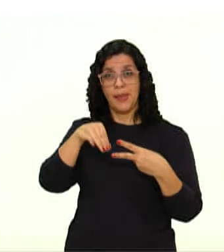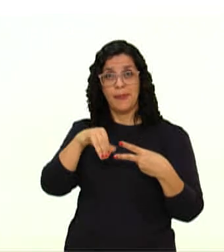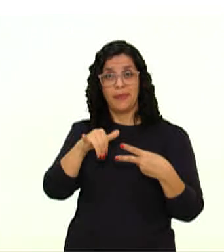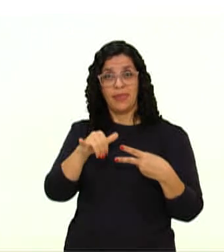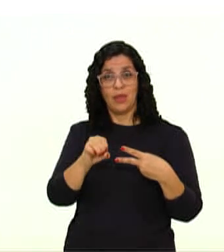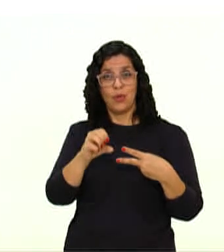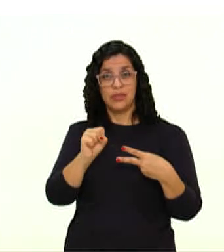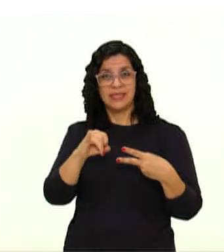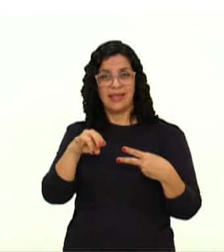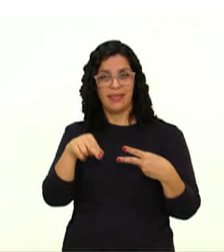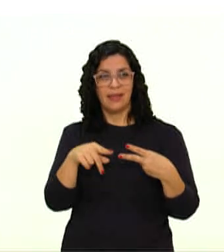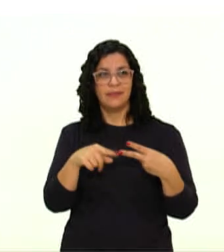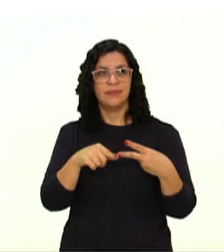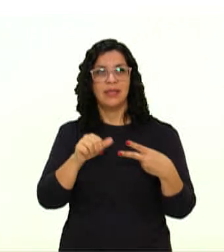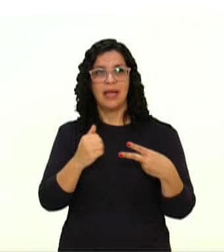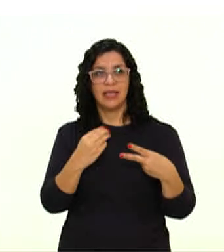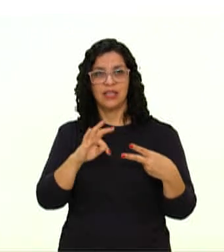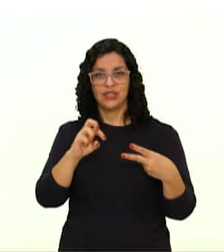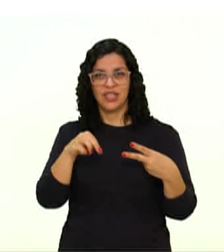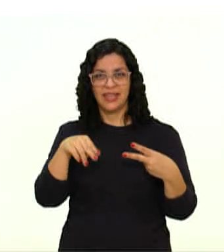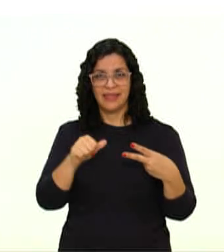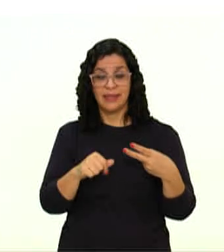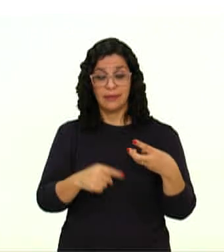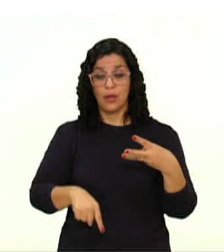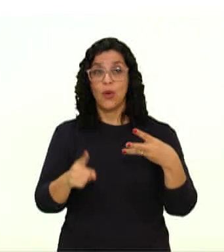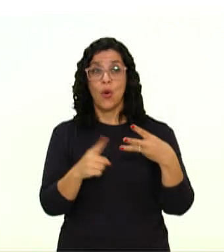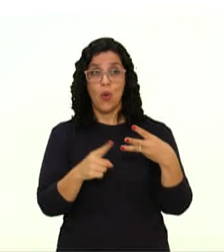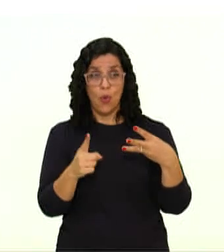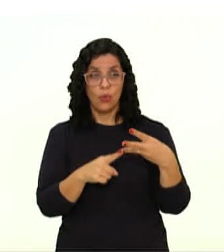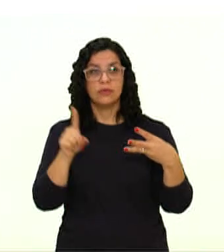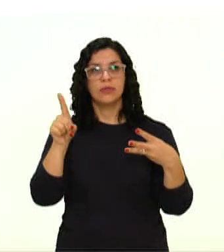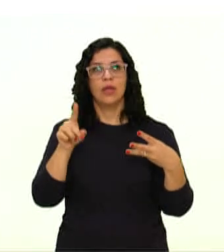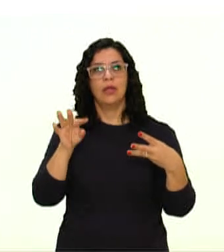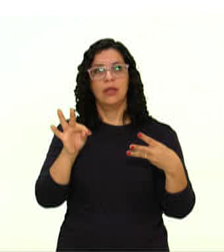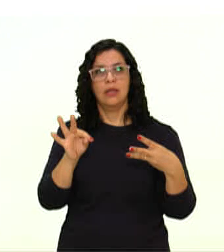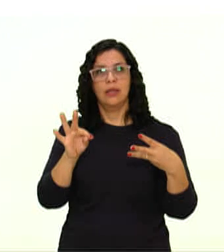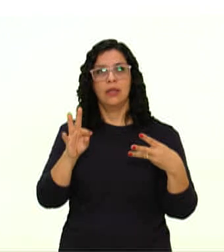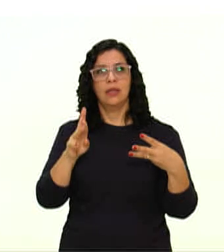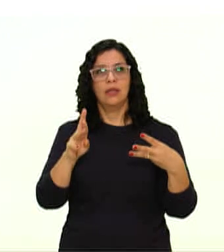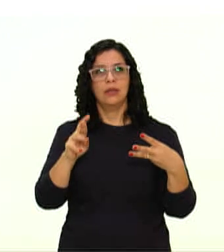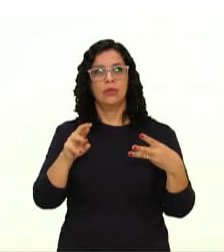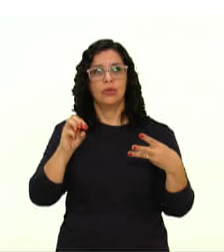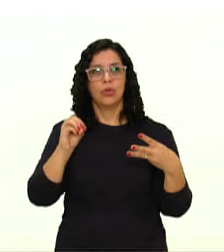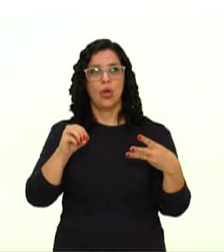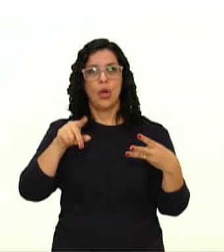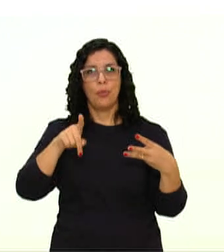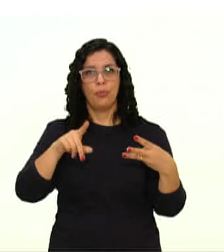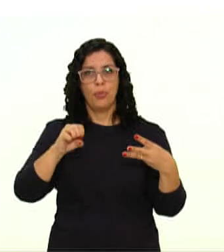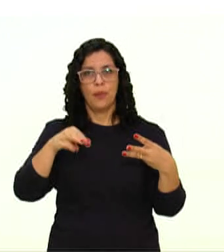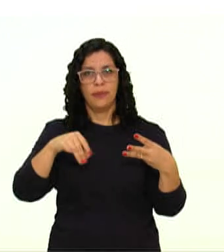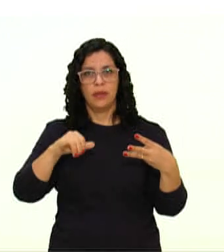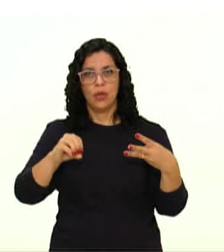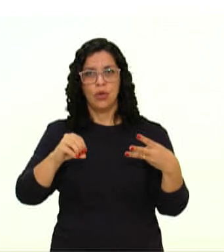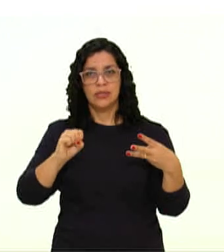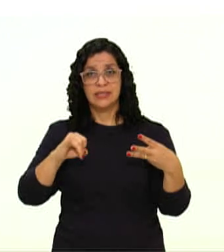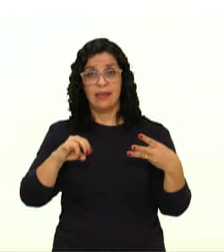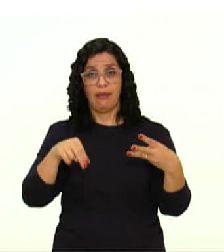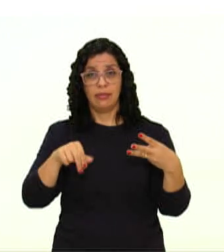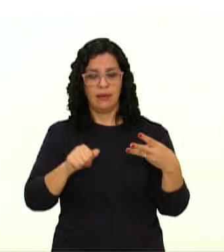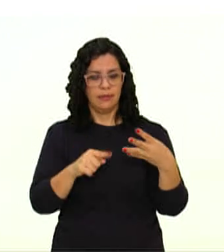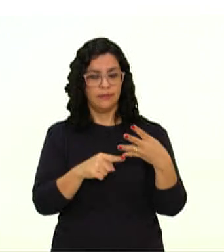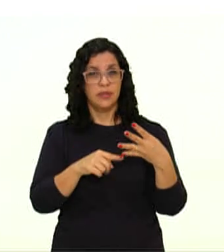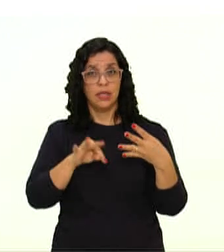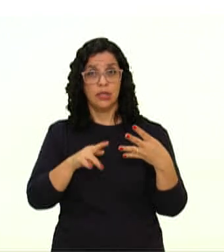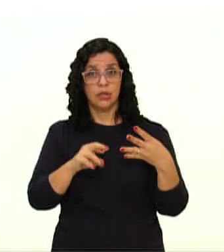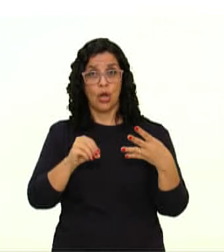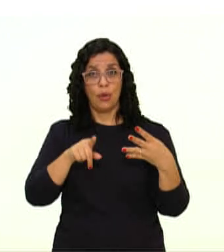no quiz anterior, a actina, mas também tem outras duas que estão relacionadas e são menores ali, que é a tropomiosina e a